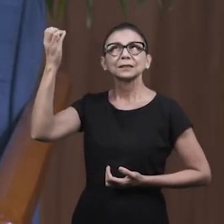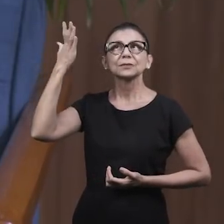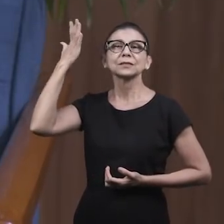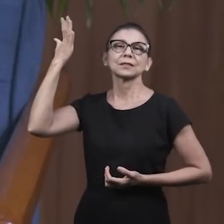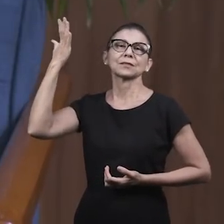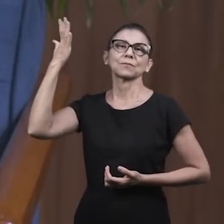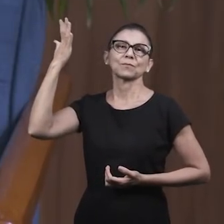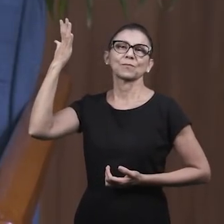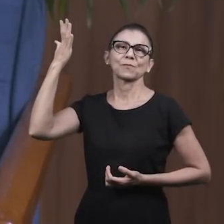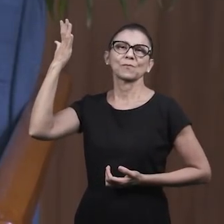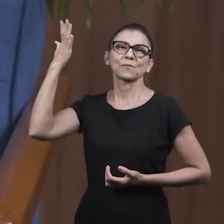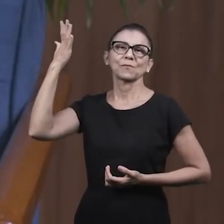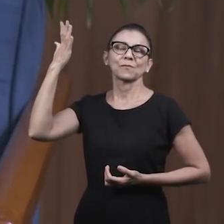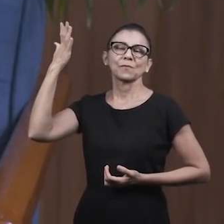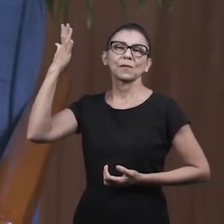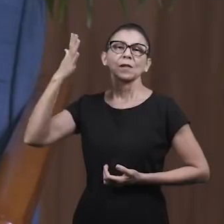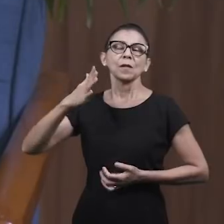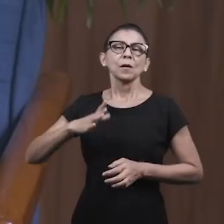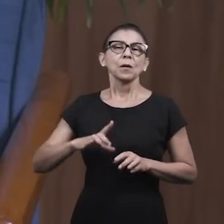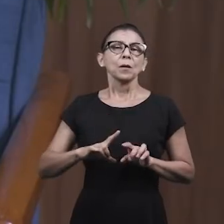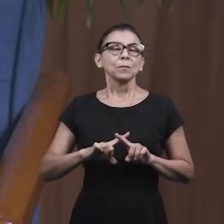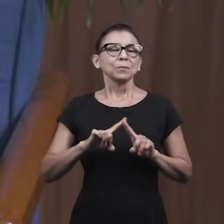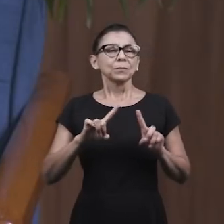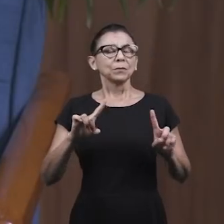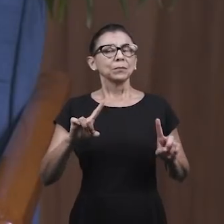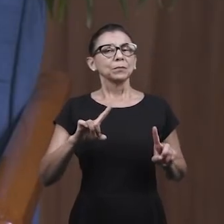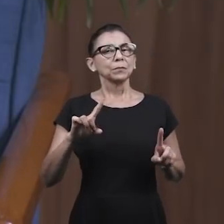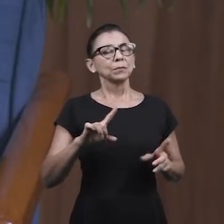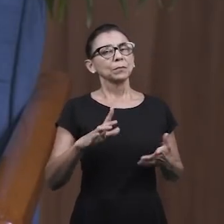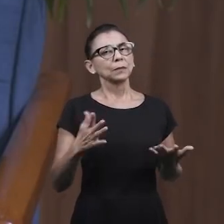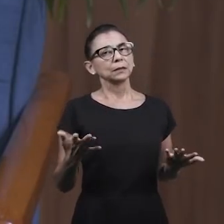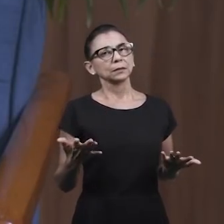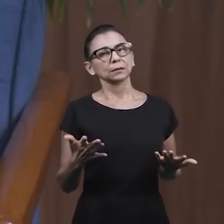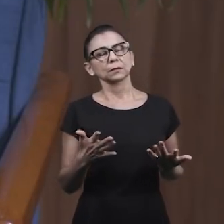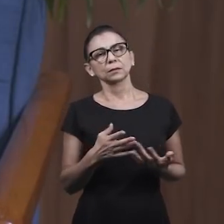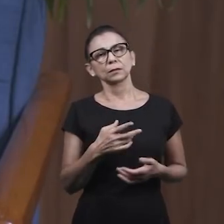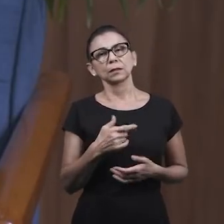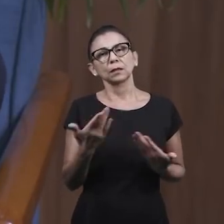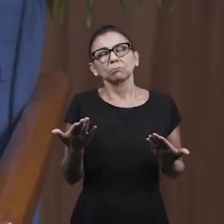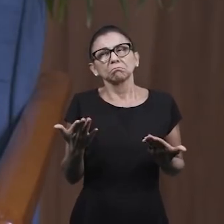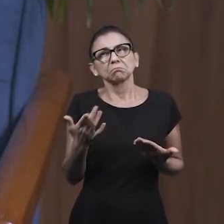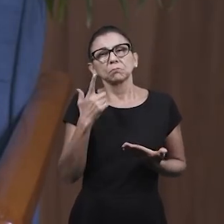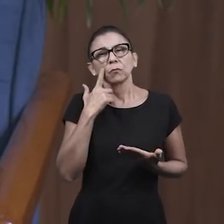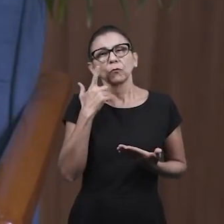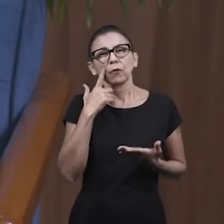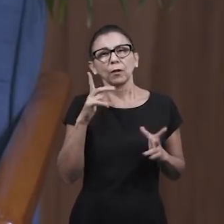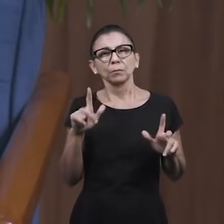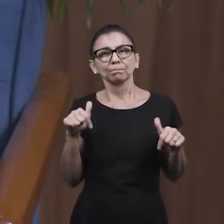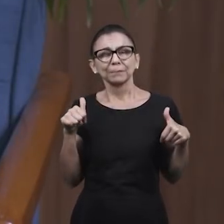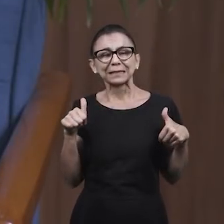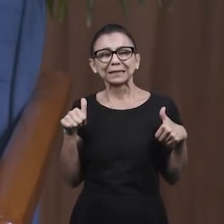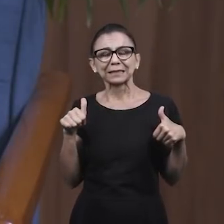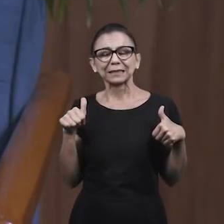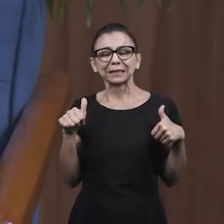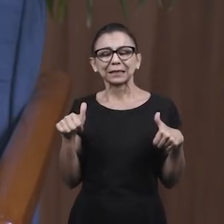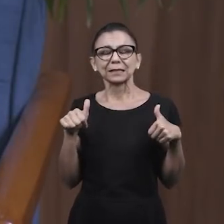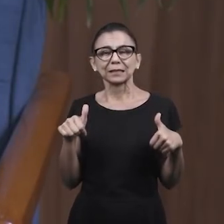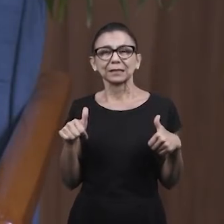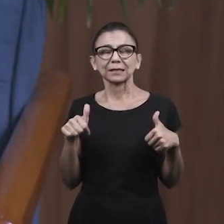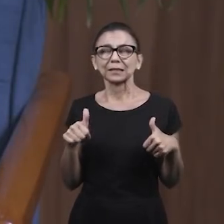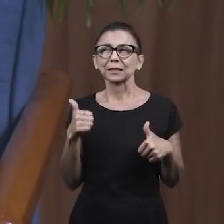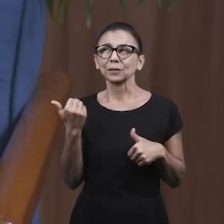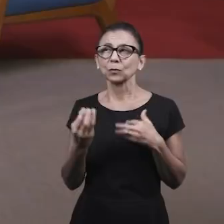nos dado. Glória a Glória a Jesus. Deus. Muito bem, a gente tem falado sobre os mistérios, ou o mistério da salvação, o mistério